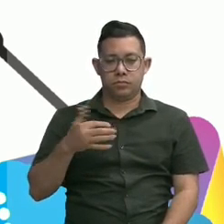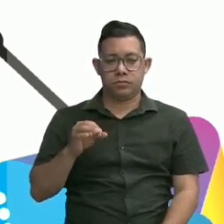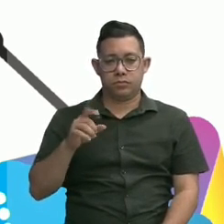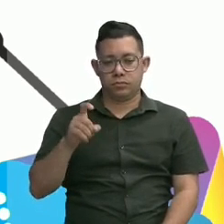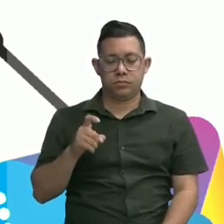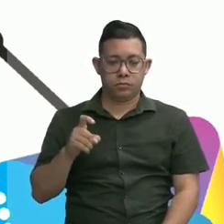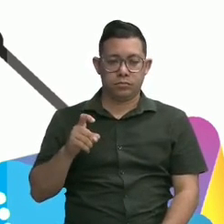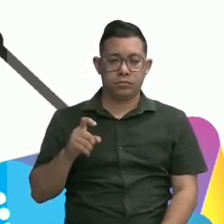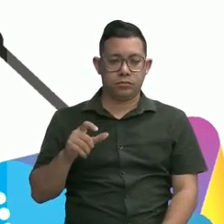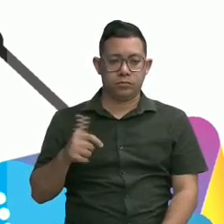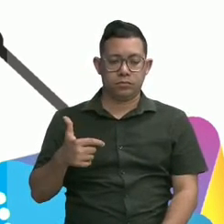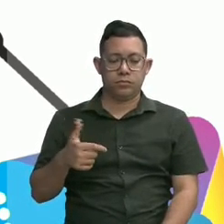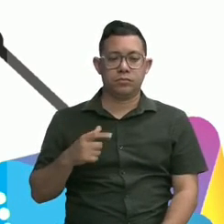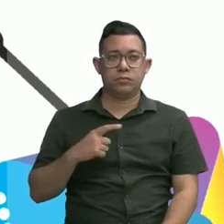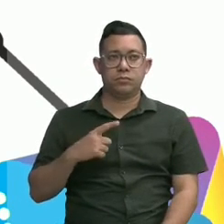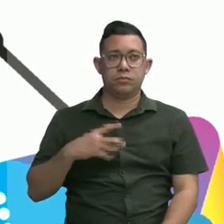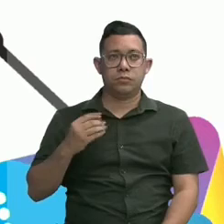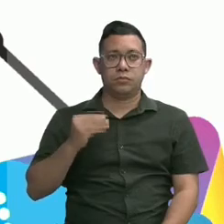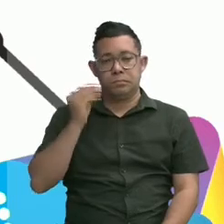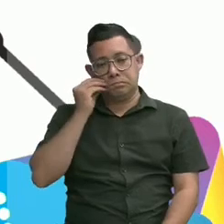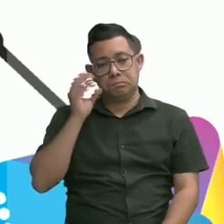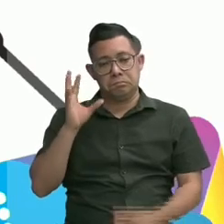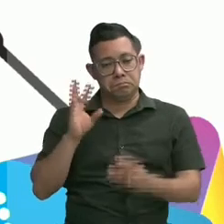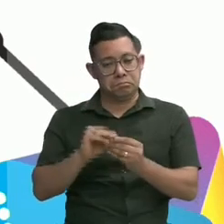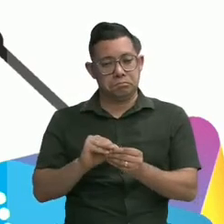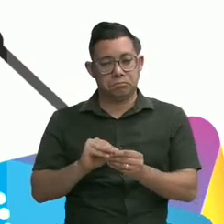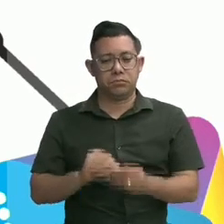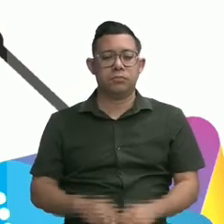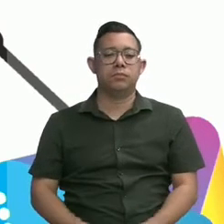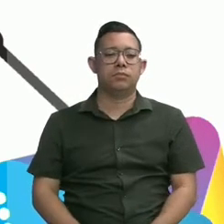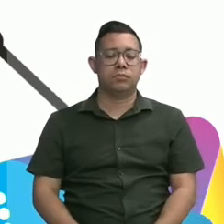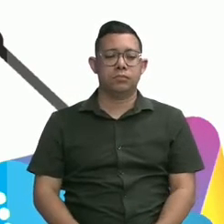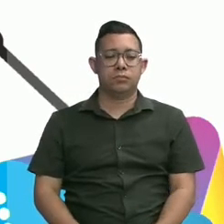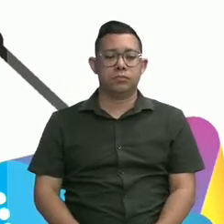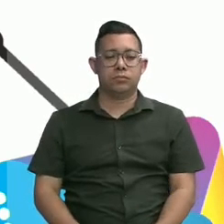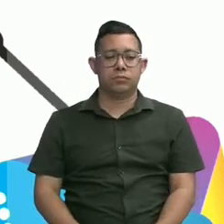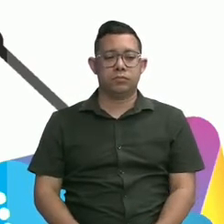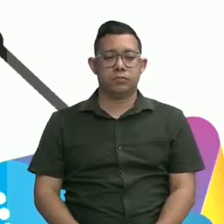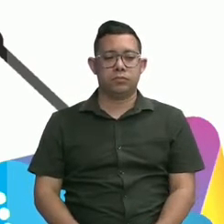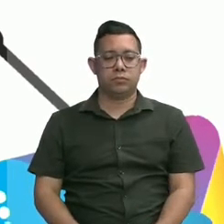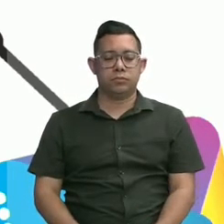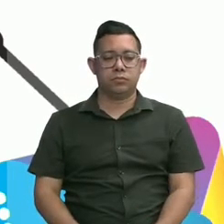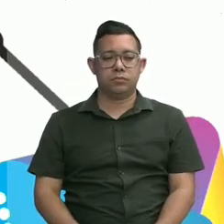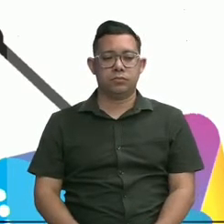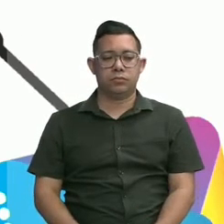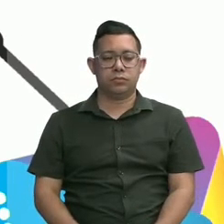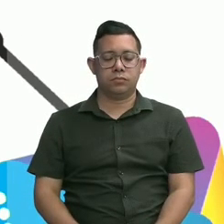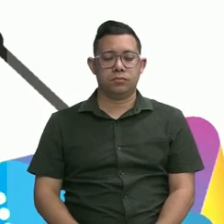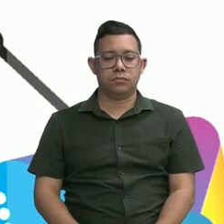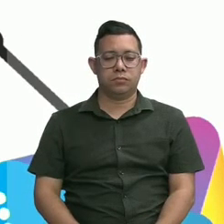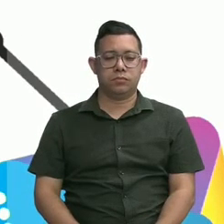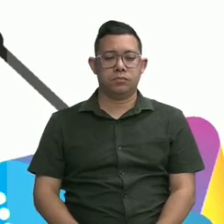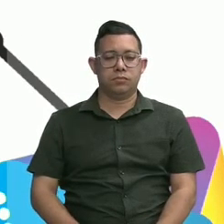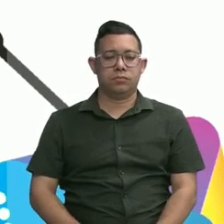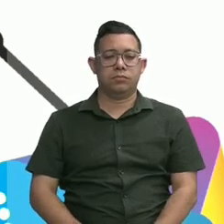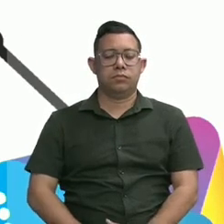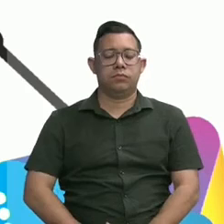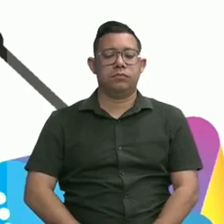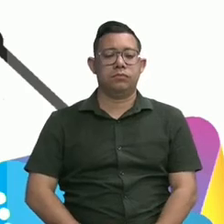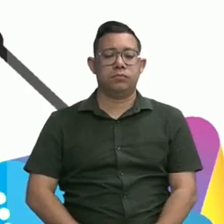teste pro lado de cá para a gente tentar reduzir ali sim ficar simplificado então fica que x ao quadrado menos 2X